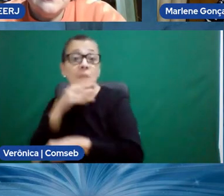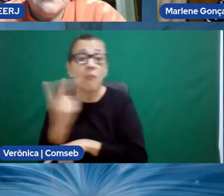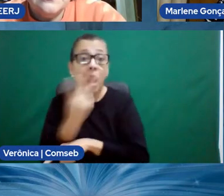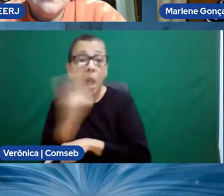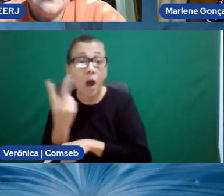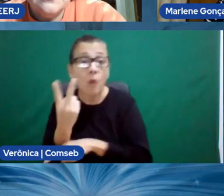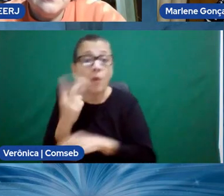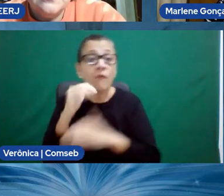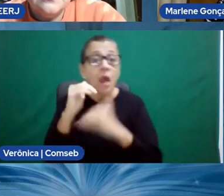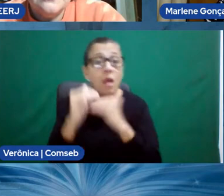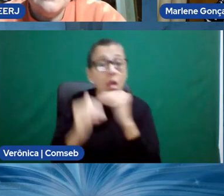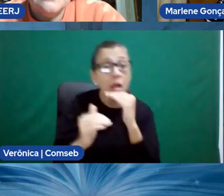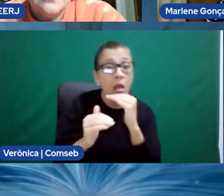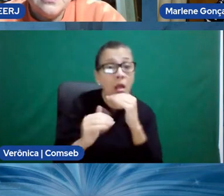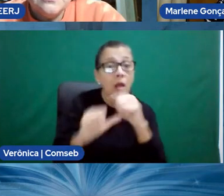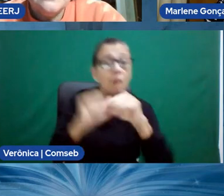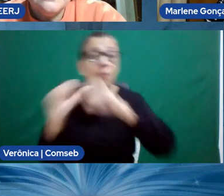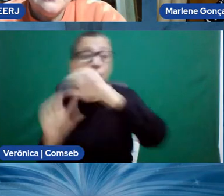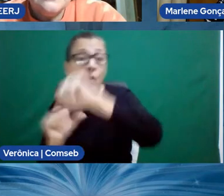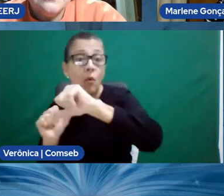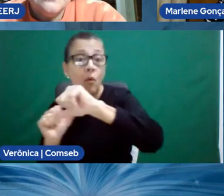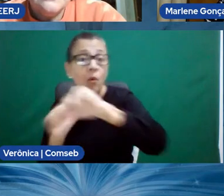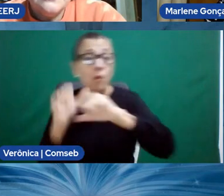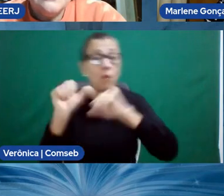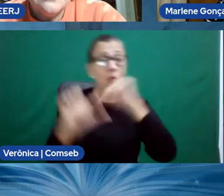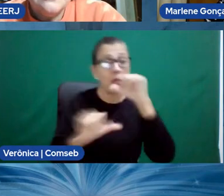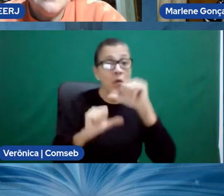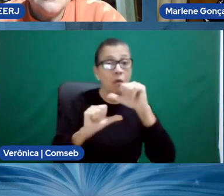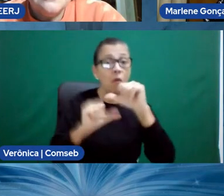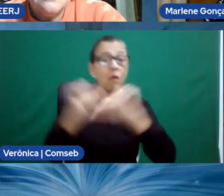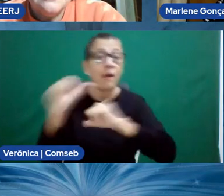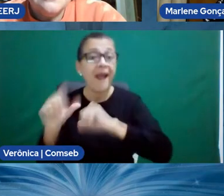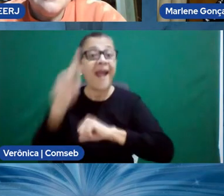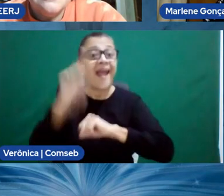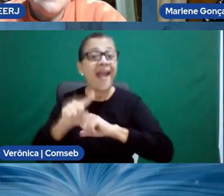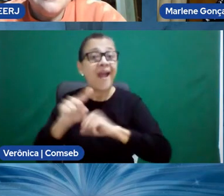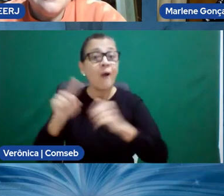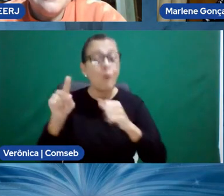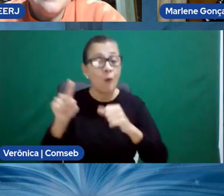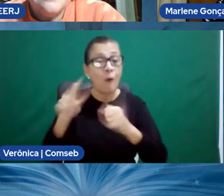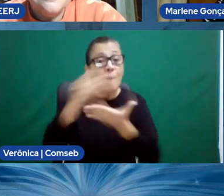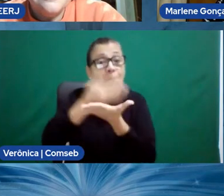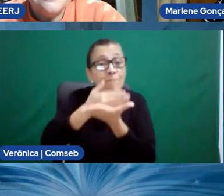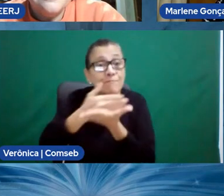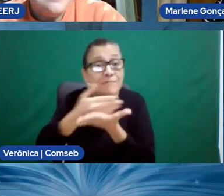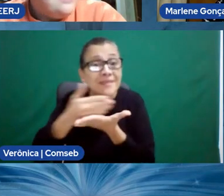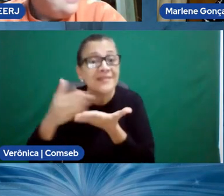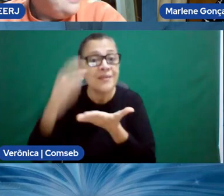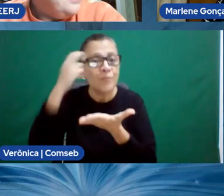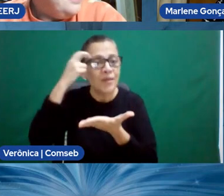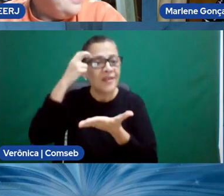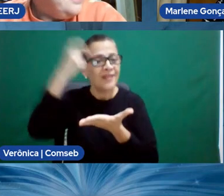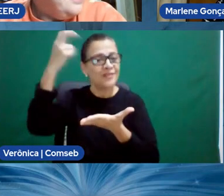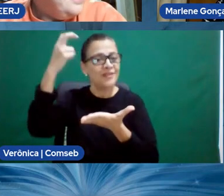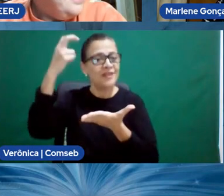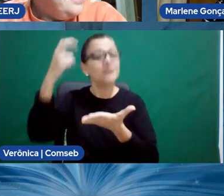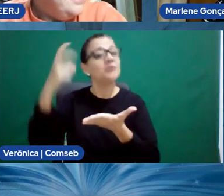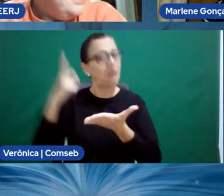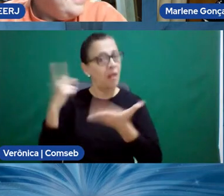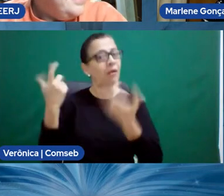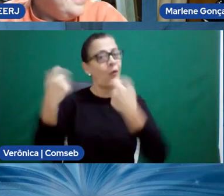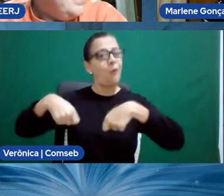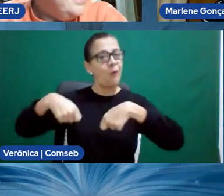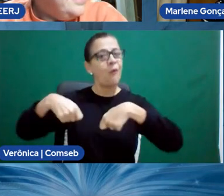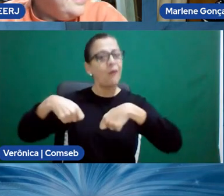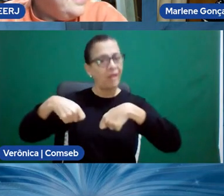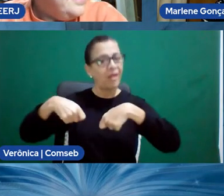vem do vegetal para o animal. Isso é o princípio inteligente que tem condições de adquirir a sua experiência